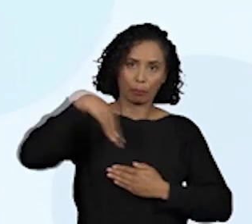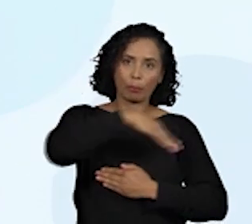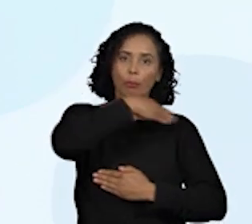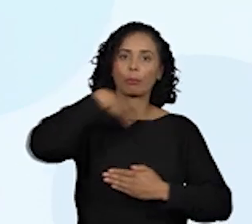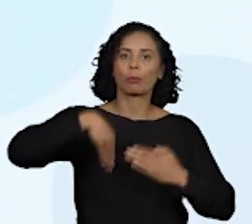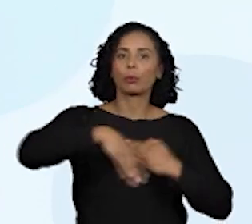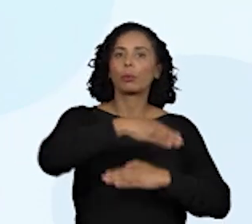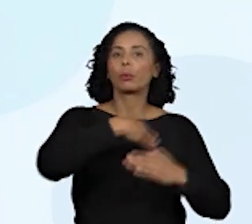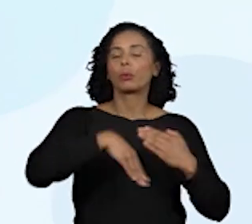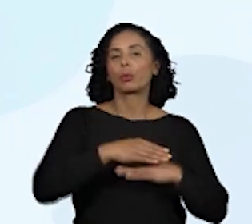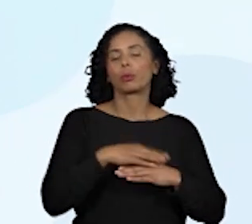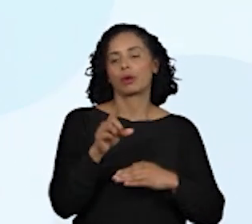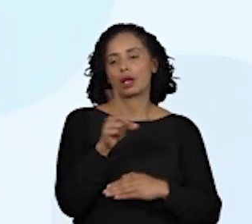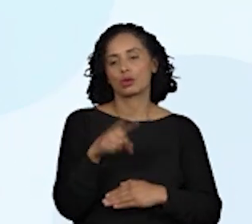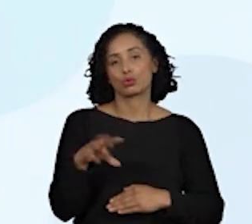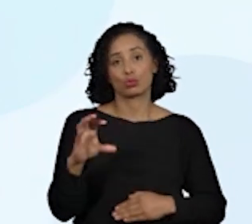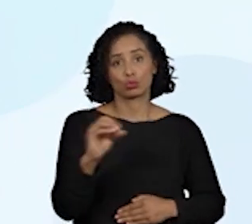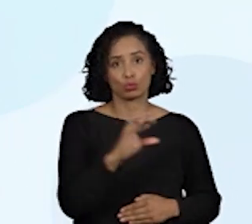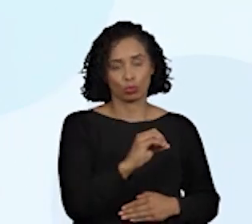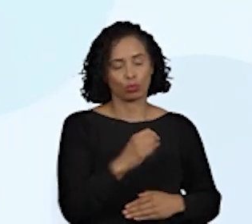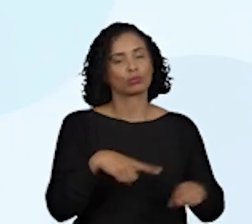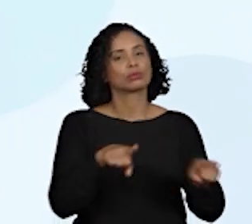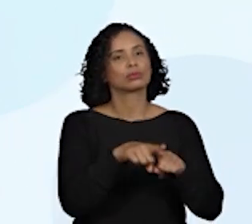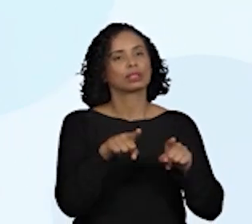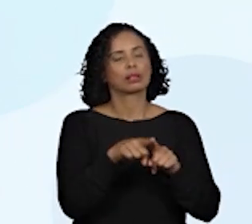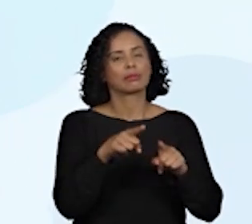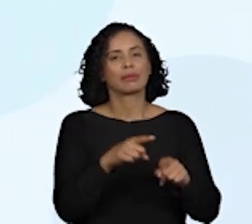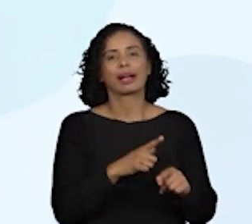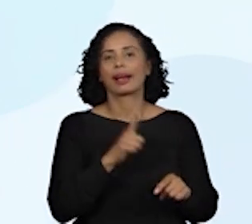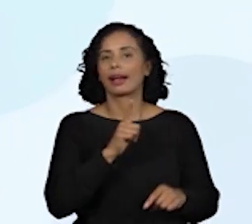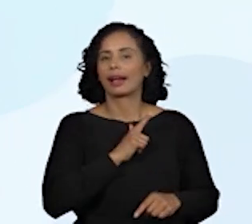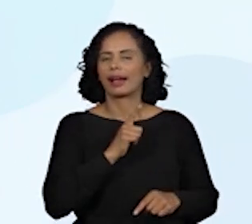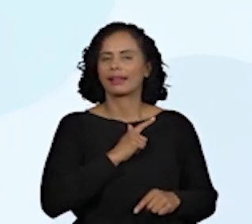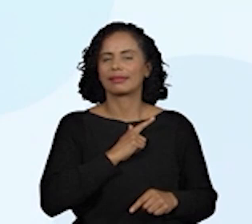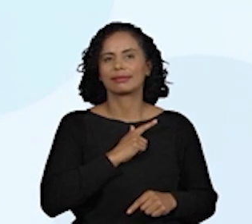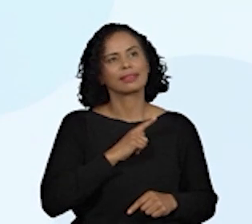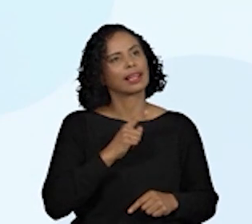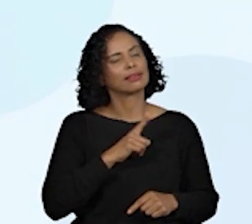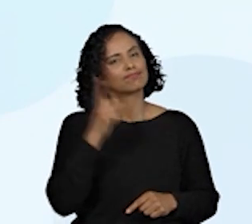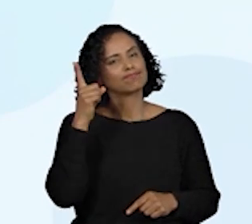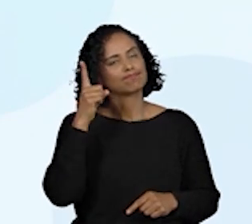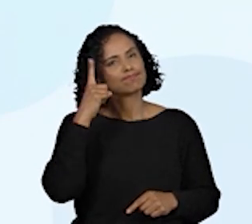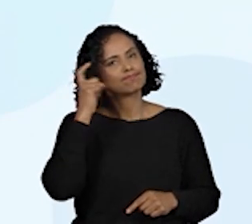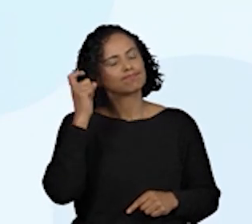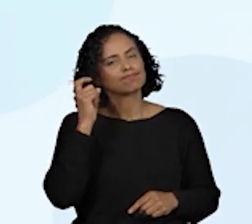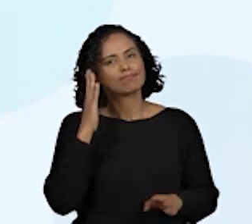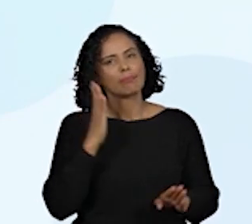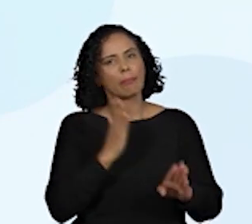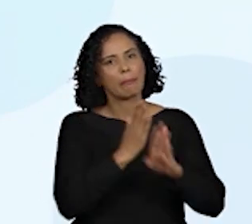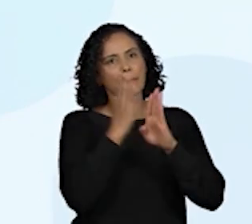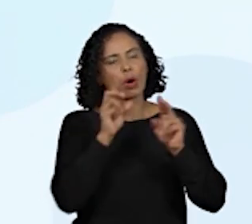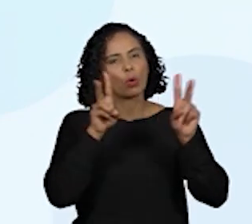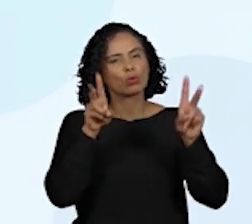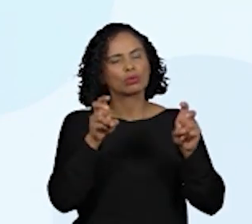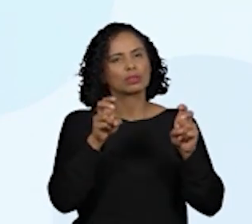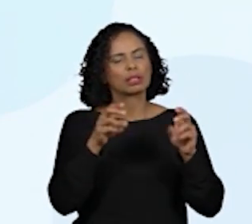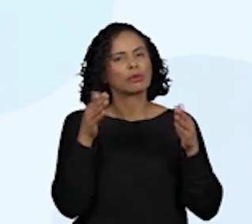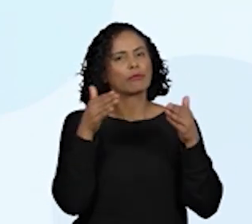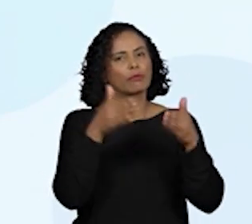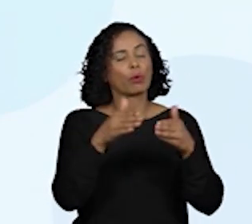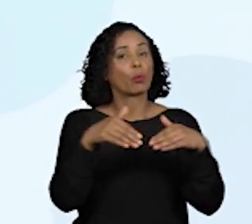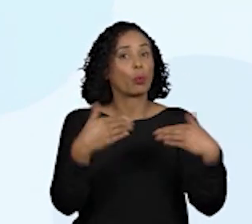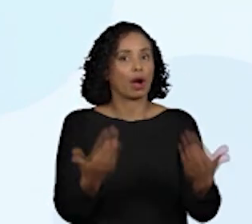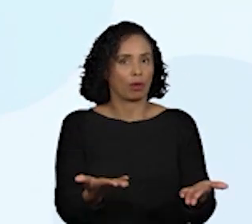identificar a ideia global da narrativa, identificar a ideia global deste